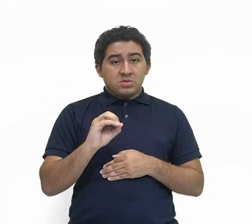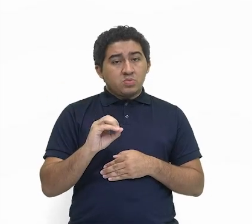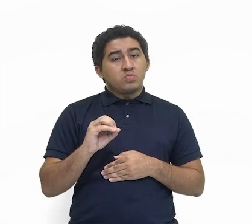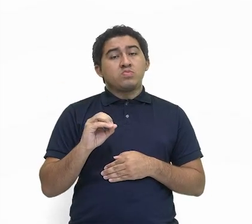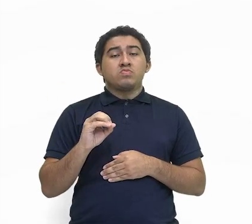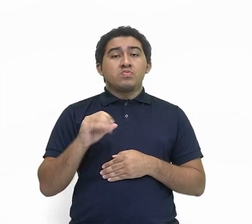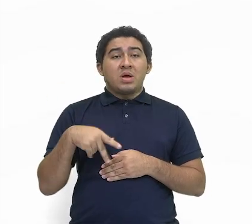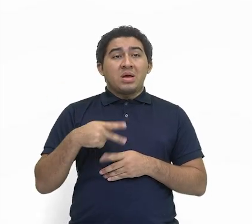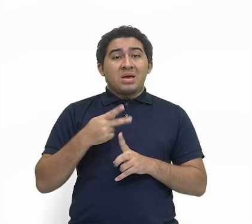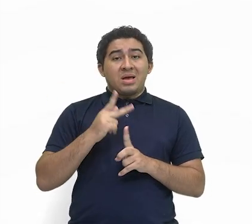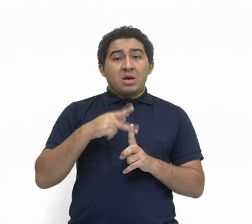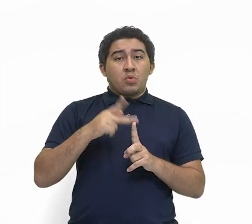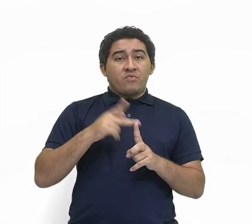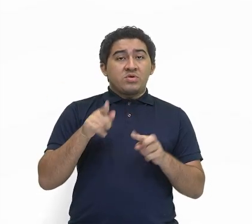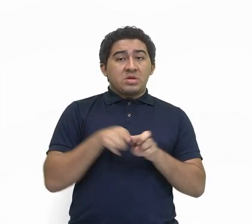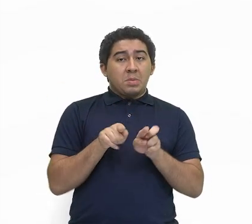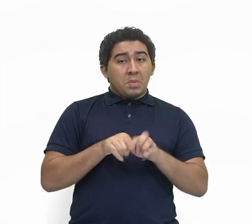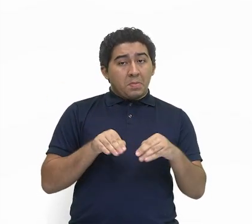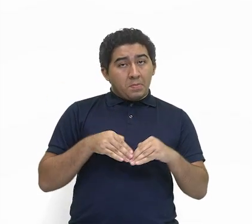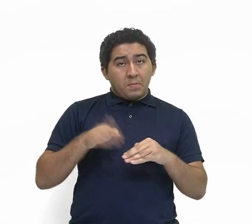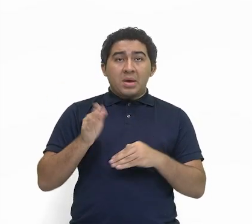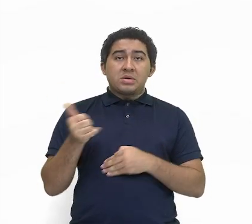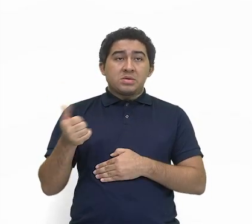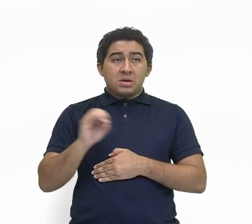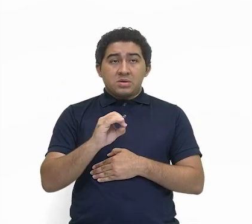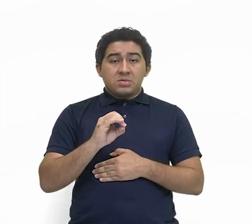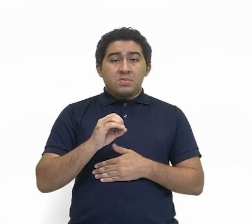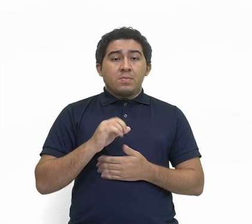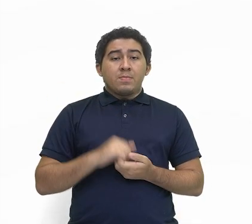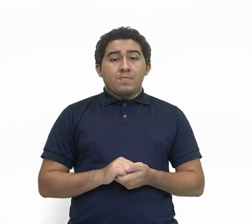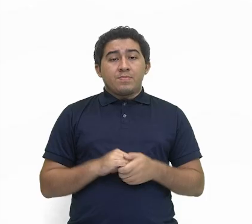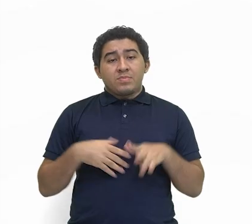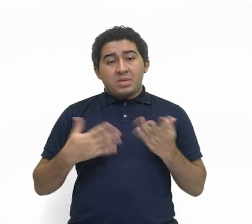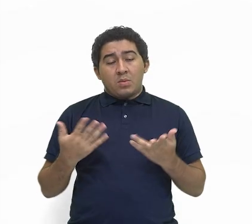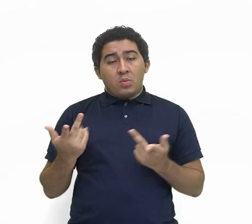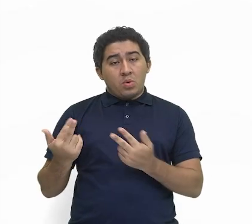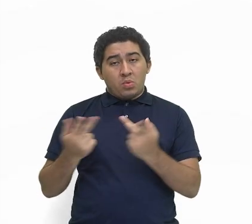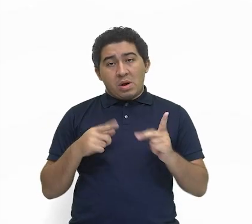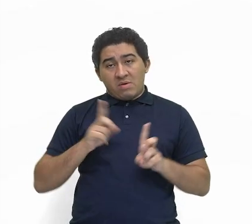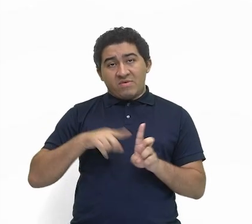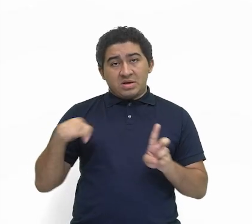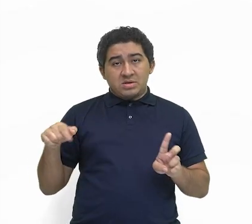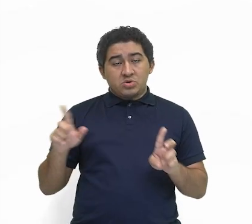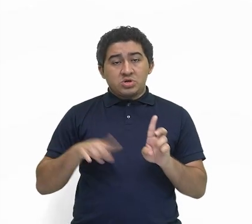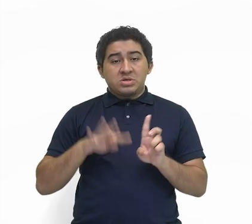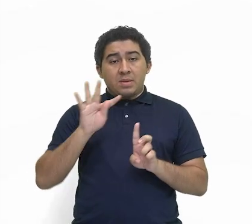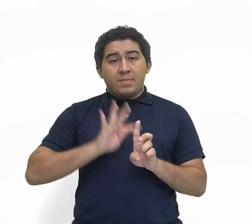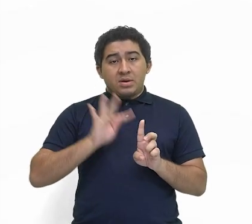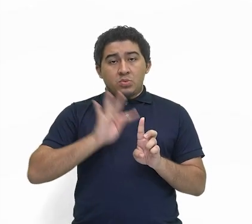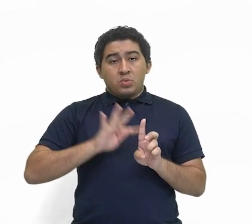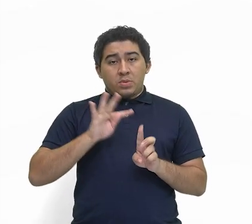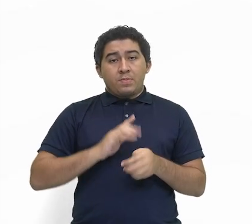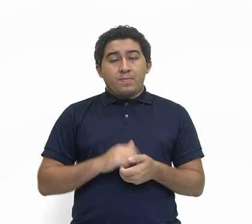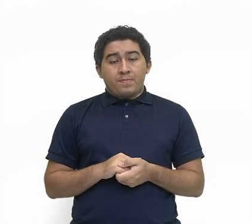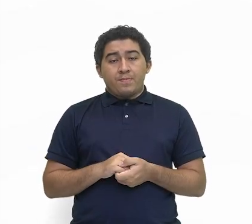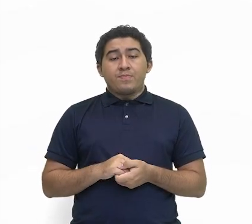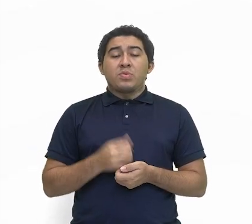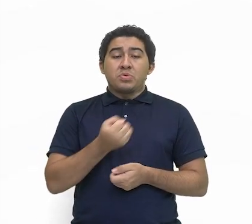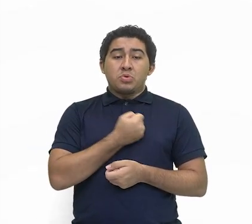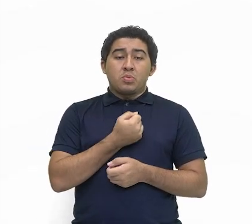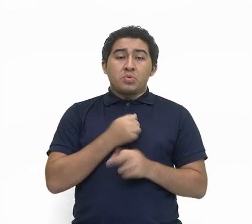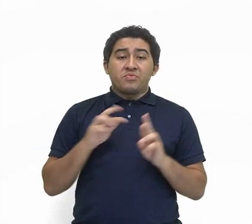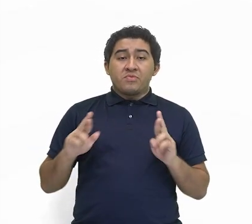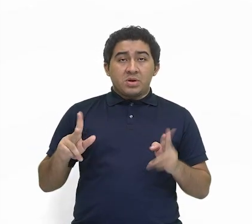escala Kelvin também aumentou 10 graus. Então, tem a mesma variação de temperatura. Os valores são